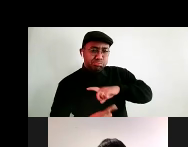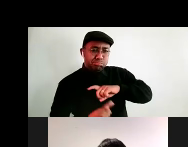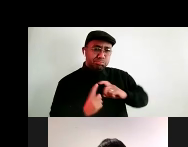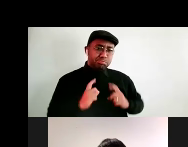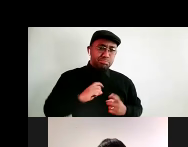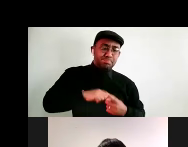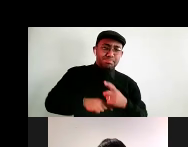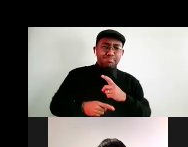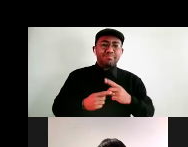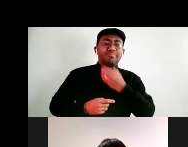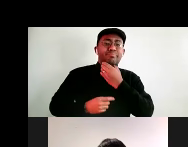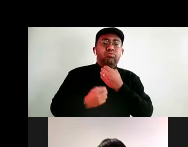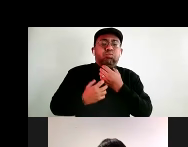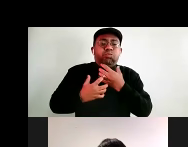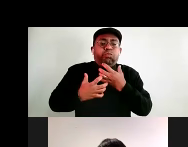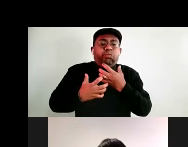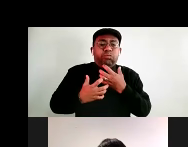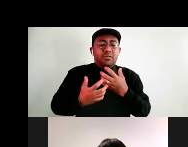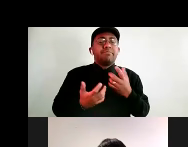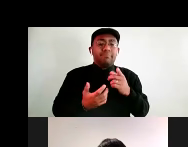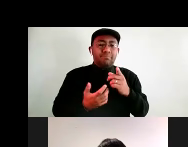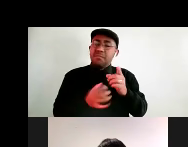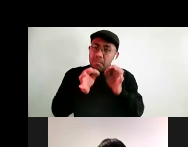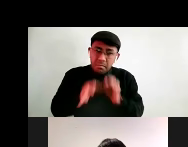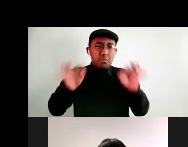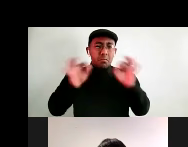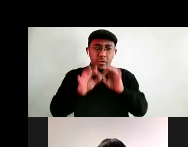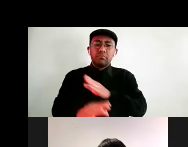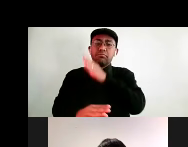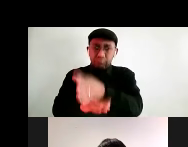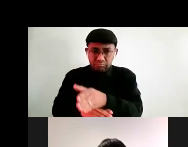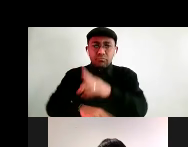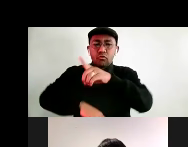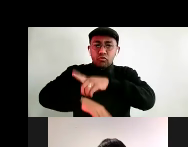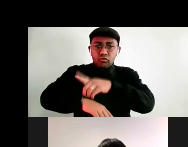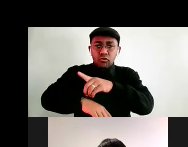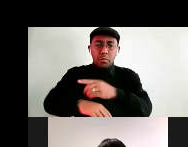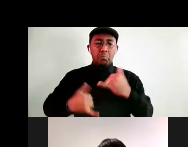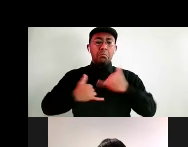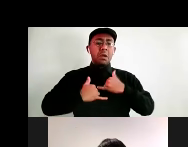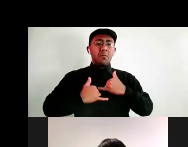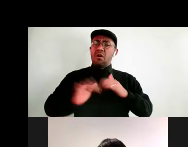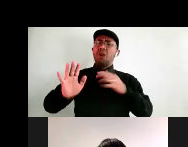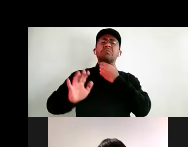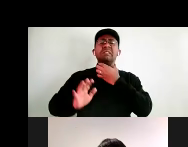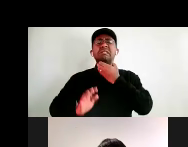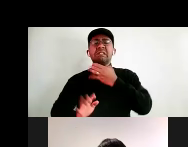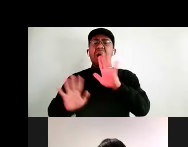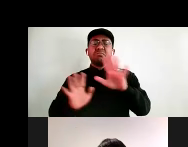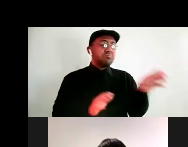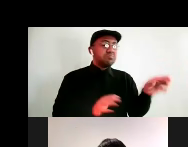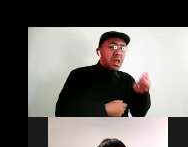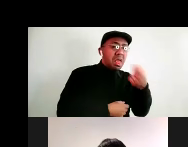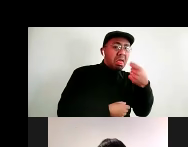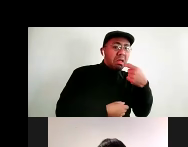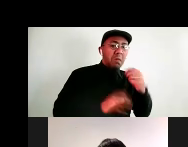haja necessidade de que sejam tratadas. Por isso é que as pessoas não podem se automedicar, não